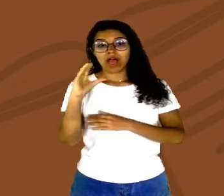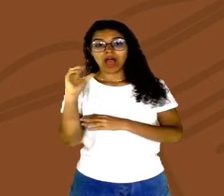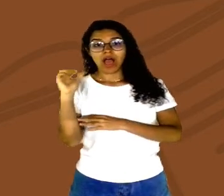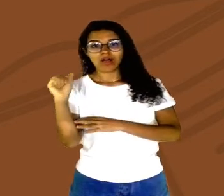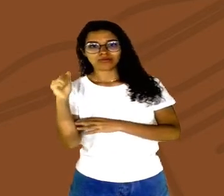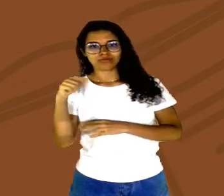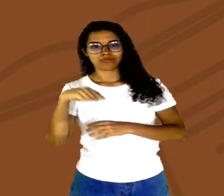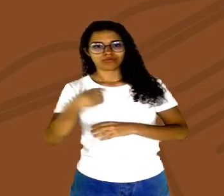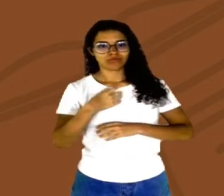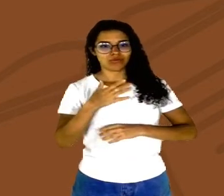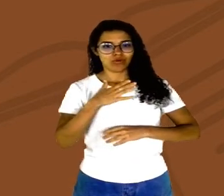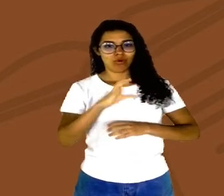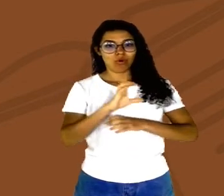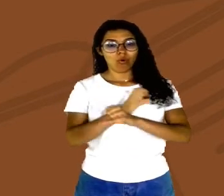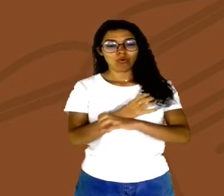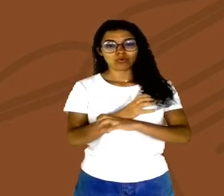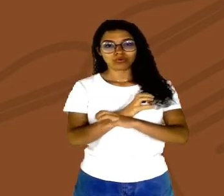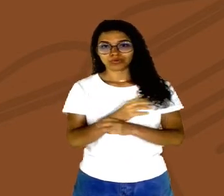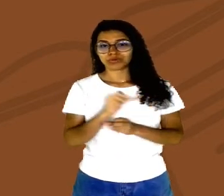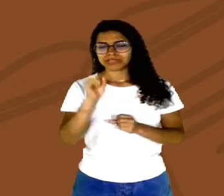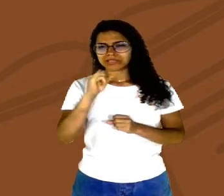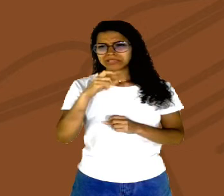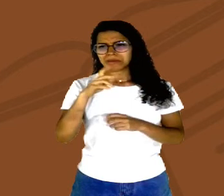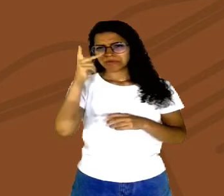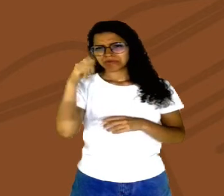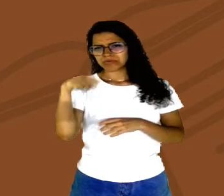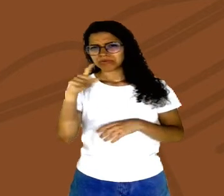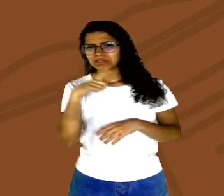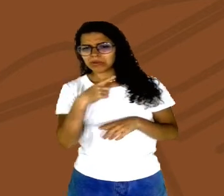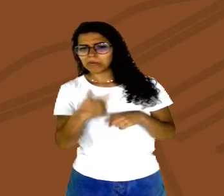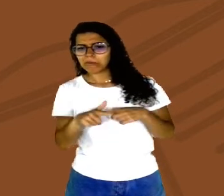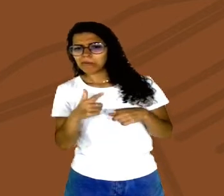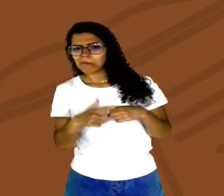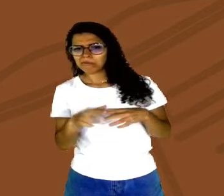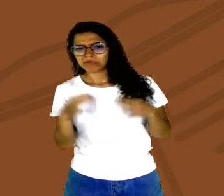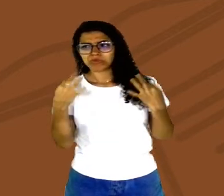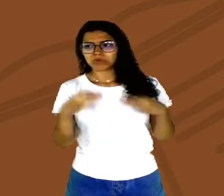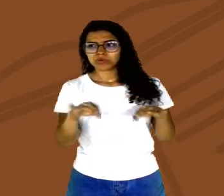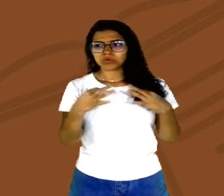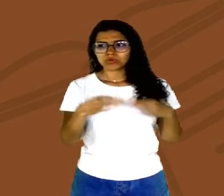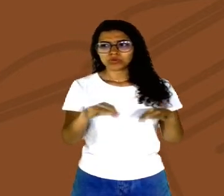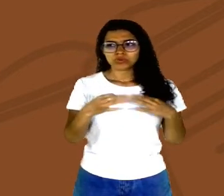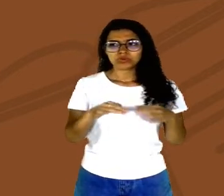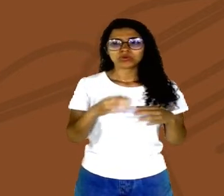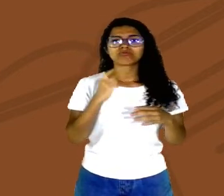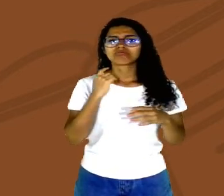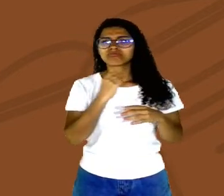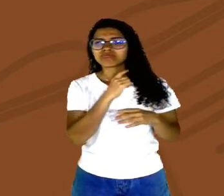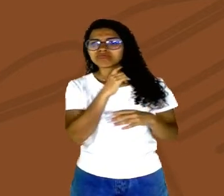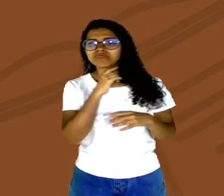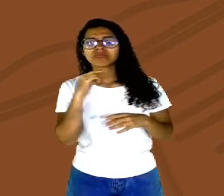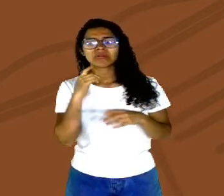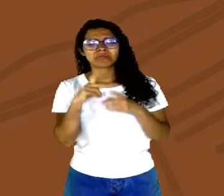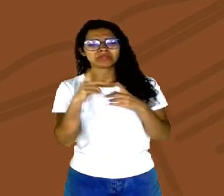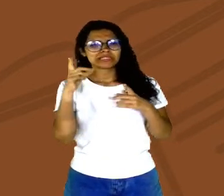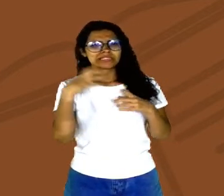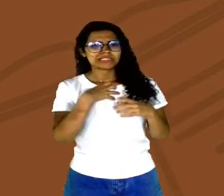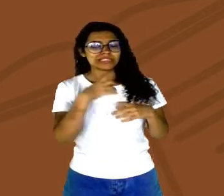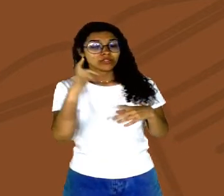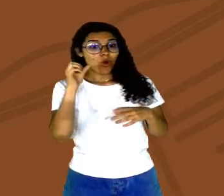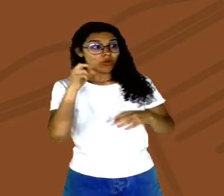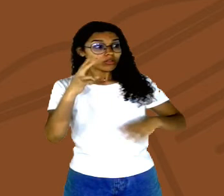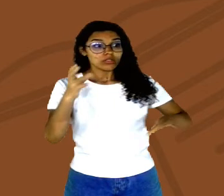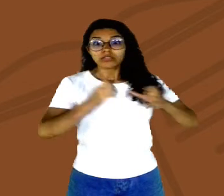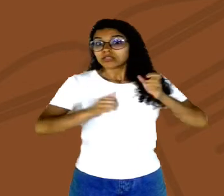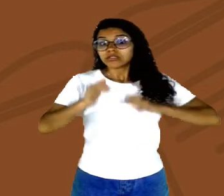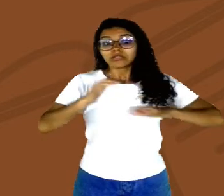ossos. Então, se alguém tiver com algum probleminha, né, sentindo dores nessa região, tiver com alguma sonolência, tiver muito acelerado, pode